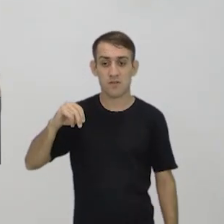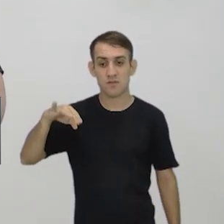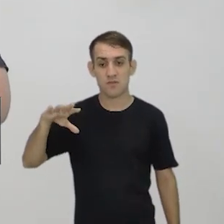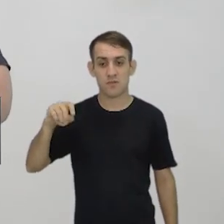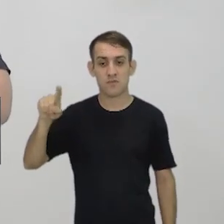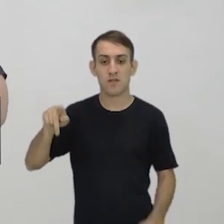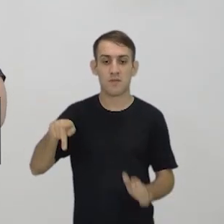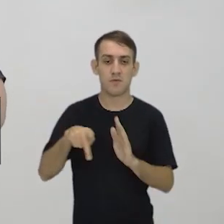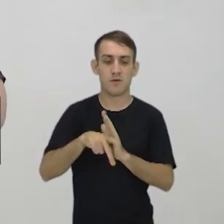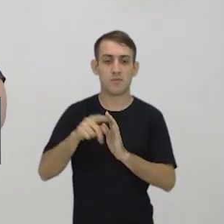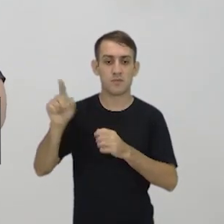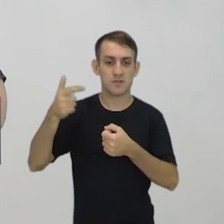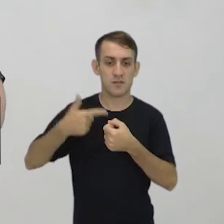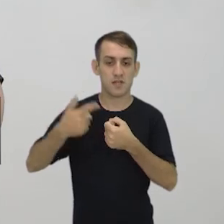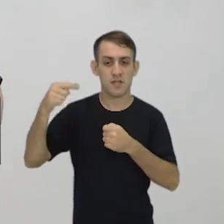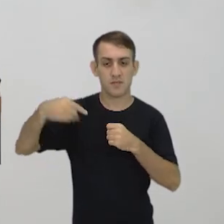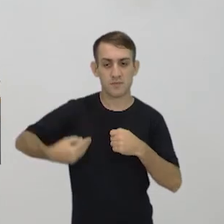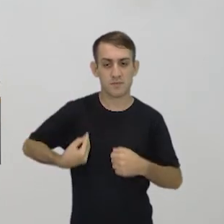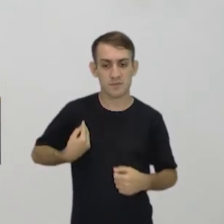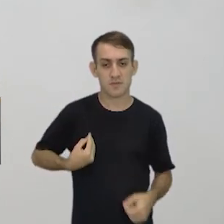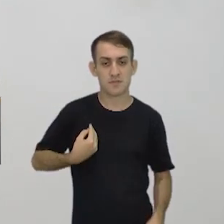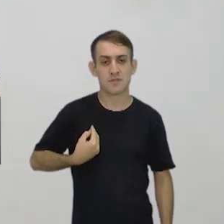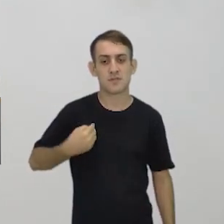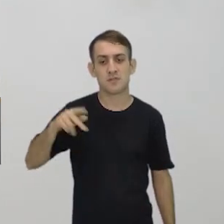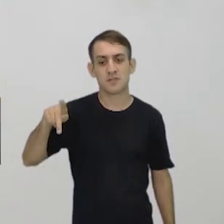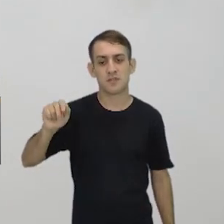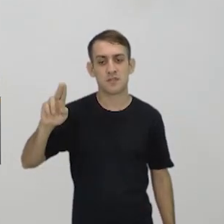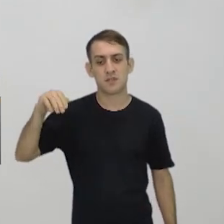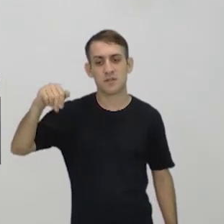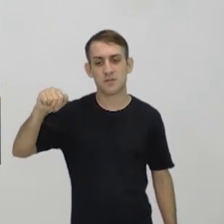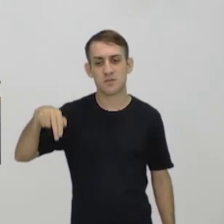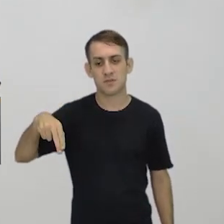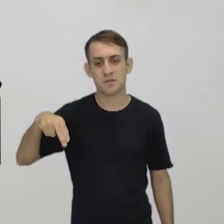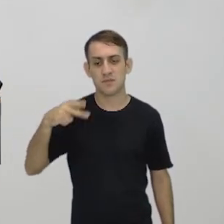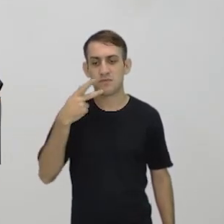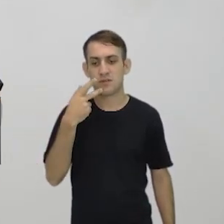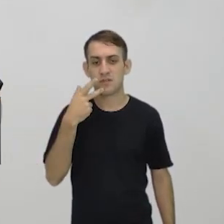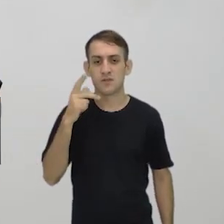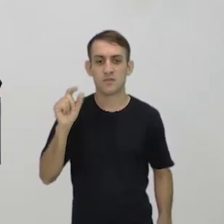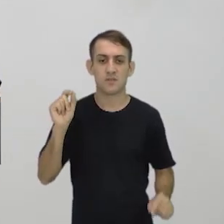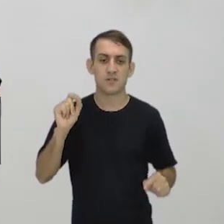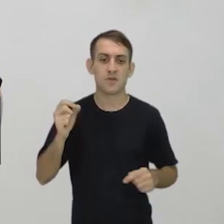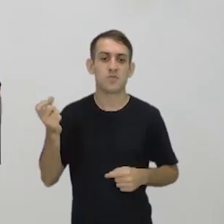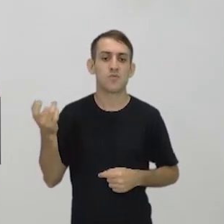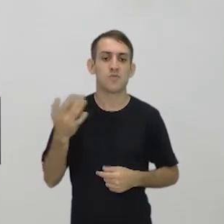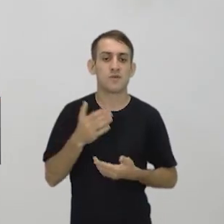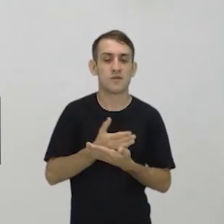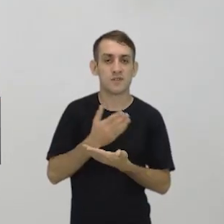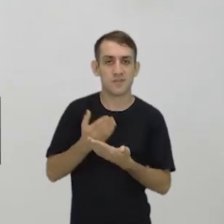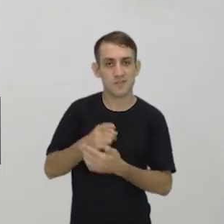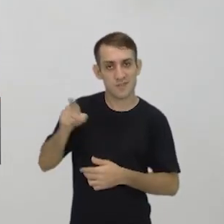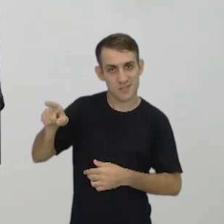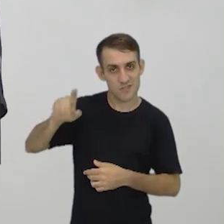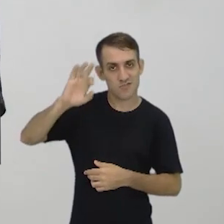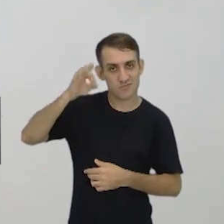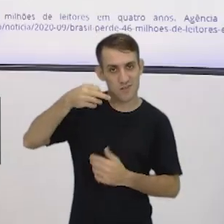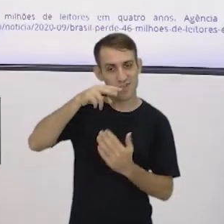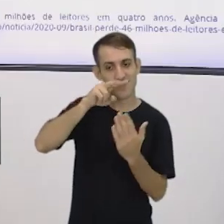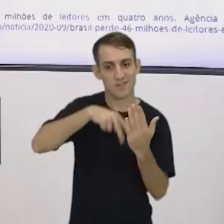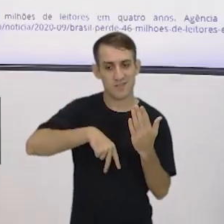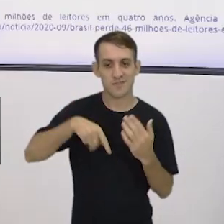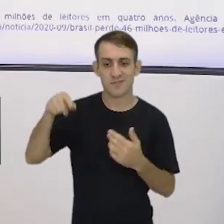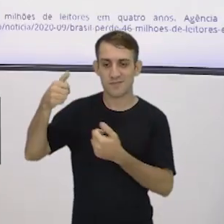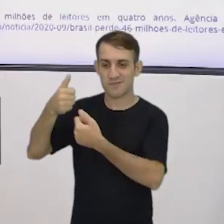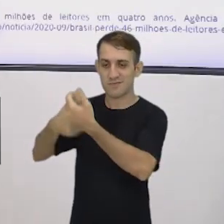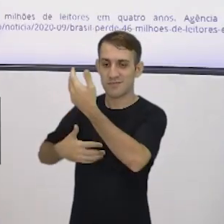de Tambaú, tá com a gente. E o Cauã falou aqui que eu estou esperando o Cauã falar quantos livros ele já leu. Ah, então tá bom. Cauã,